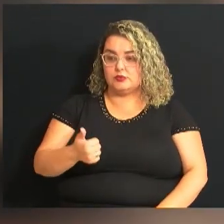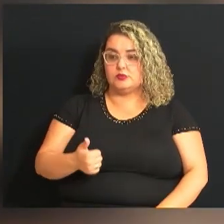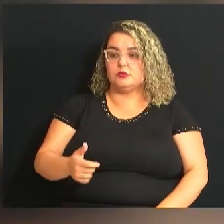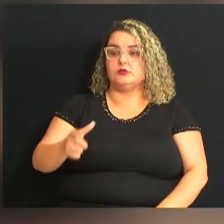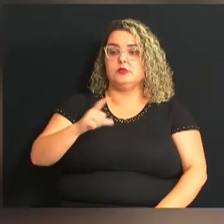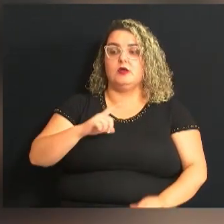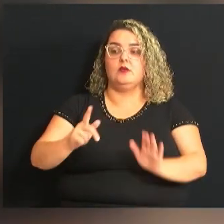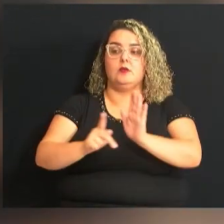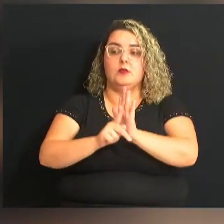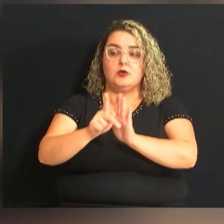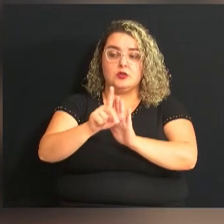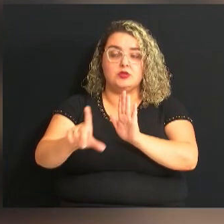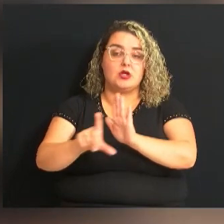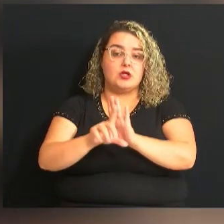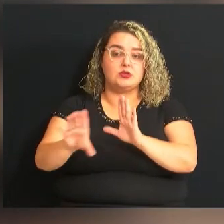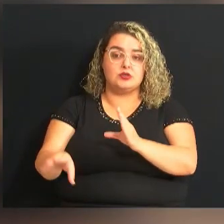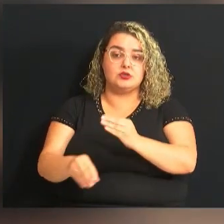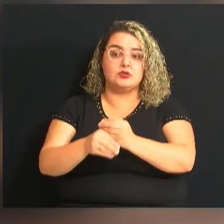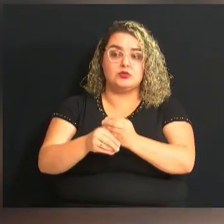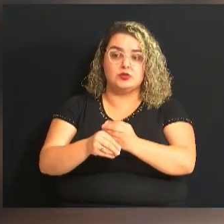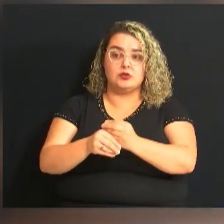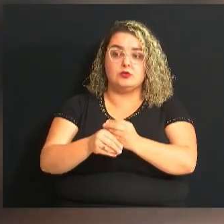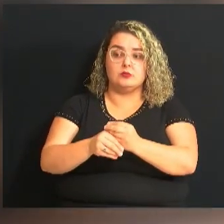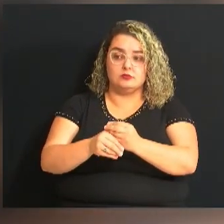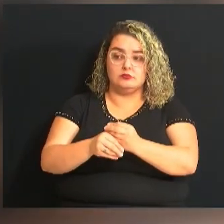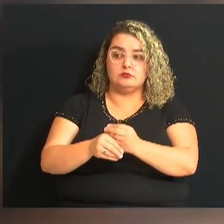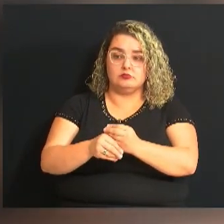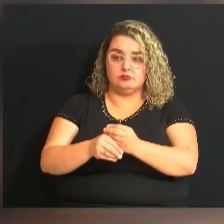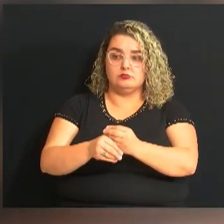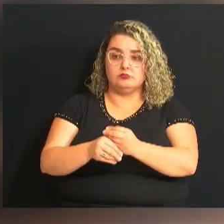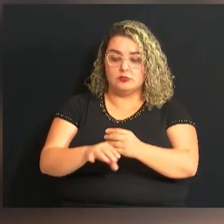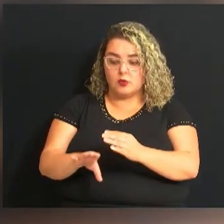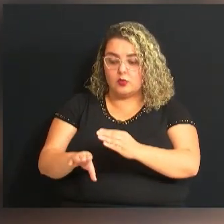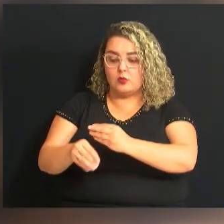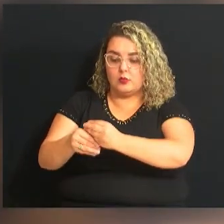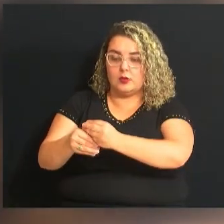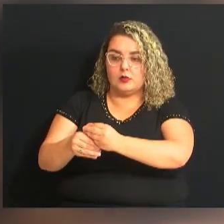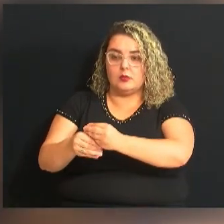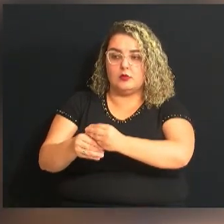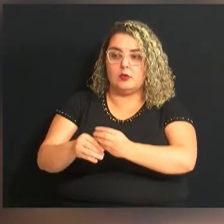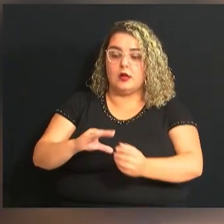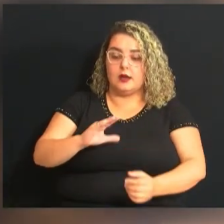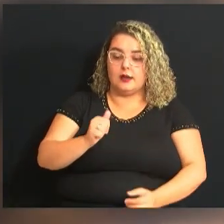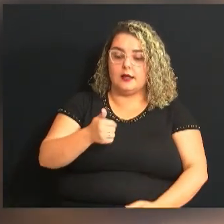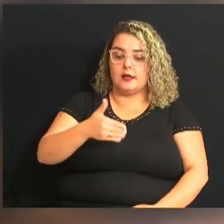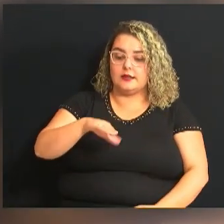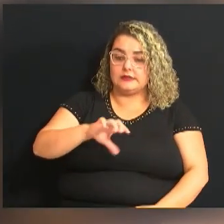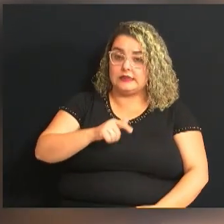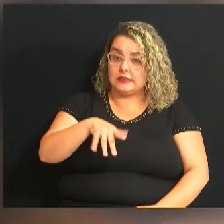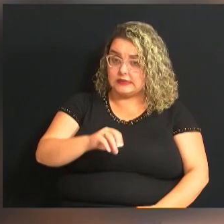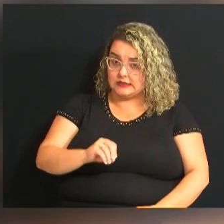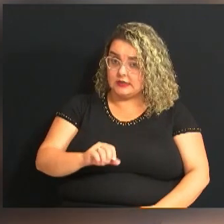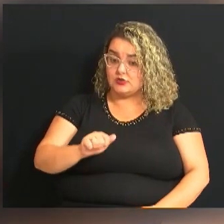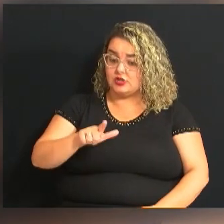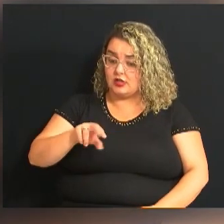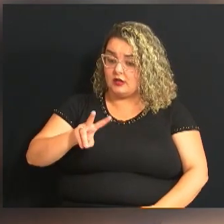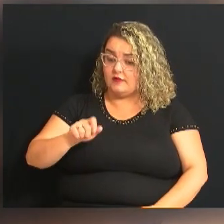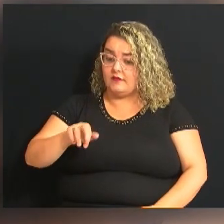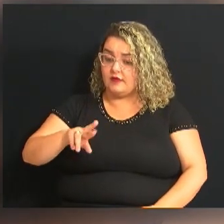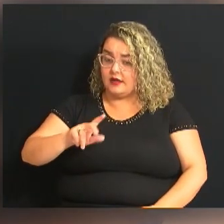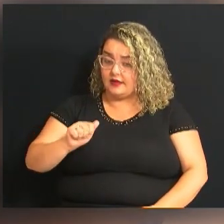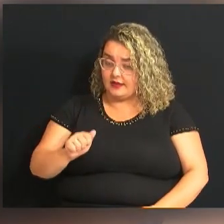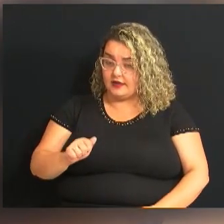lei complementar com emenda que trata sobre a cassação do alvará da Prefeitura para indústrias, empresas